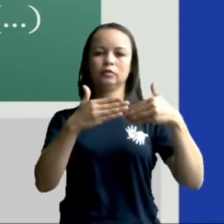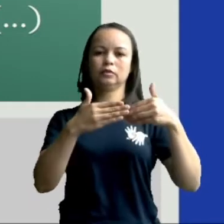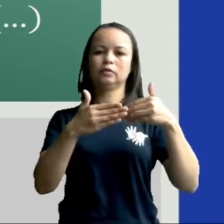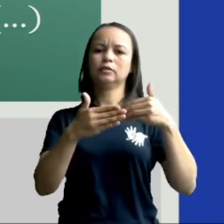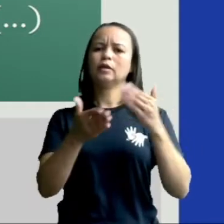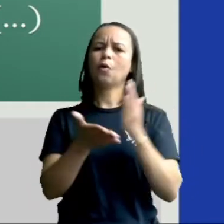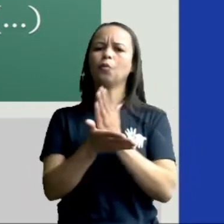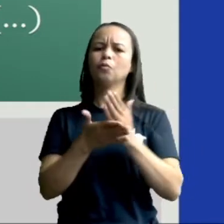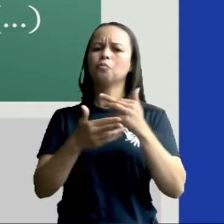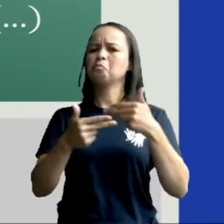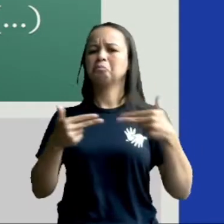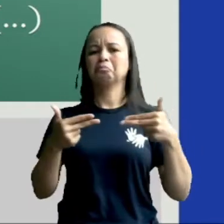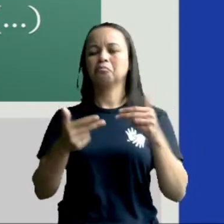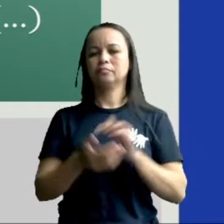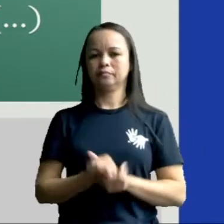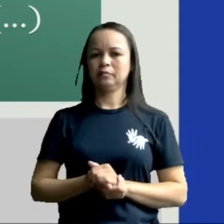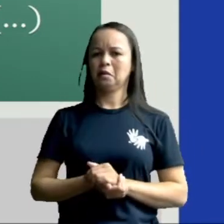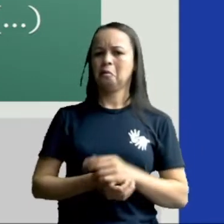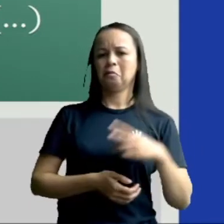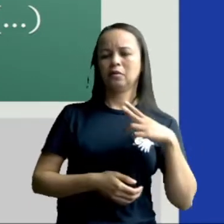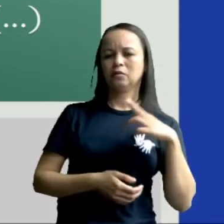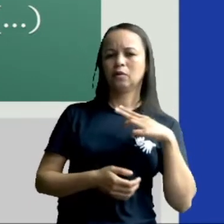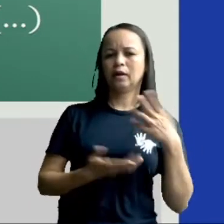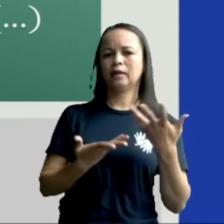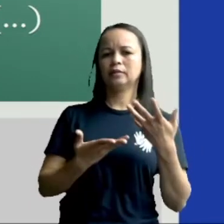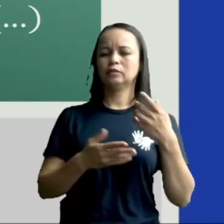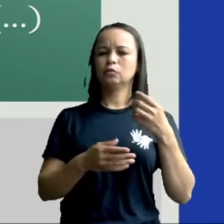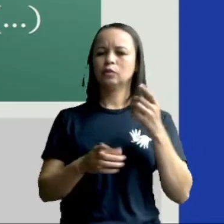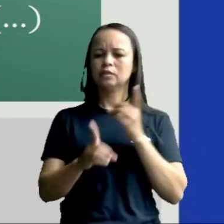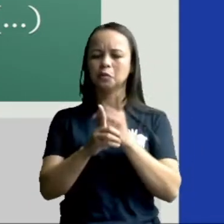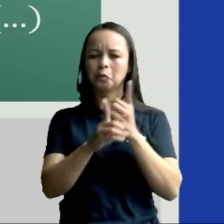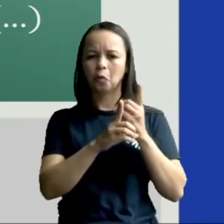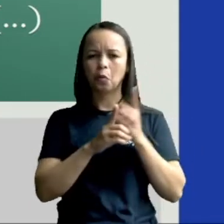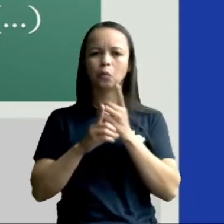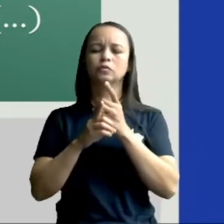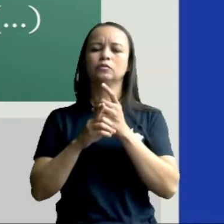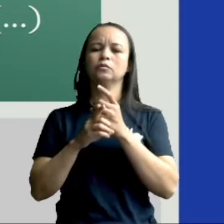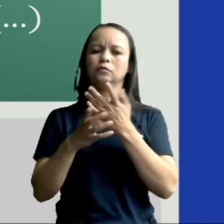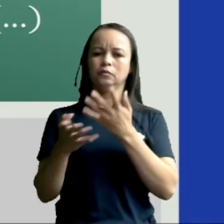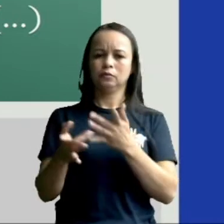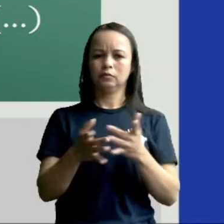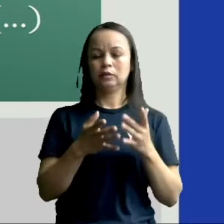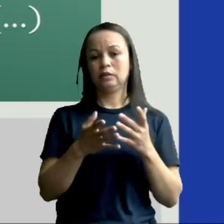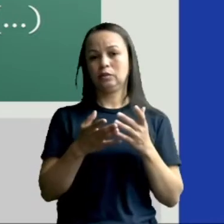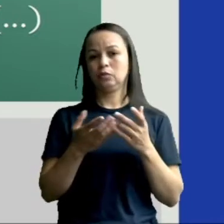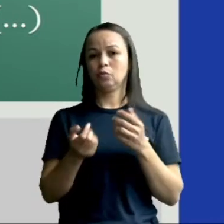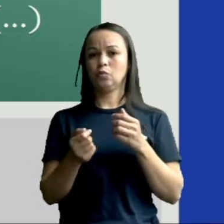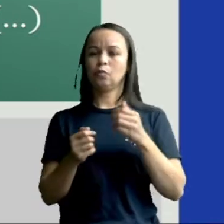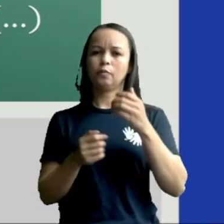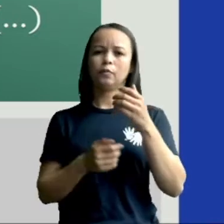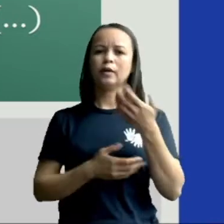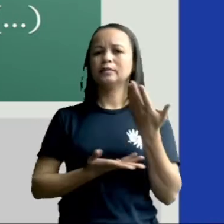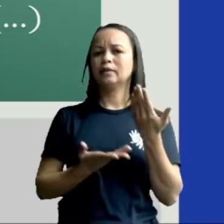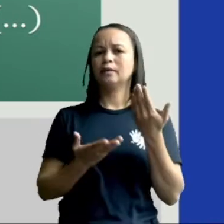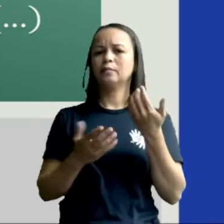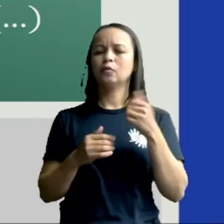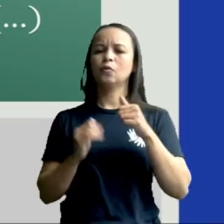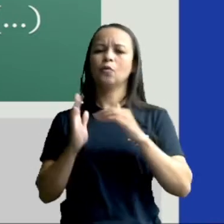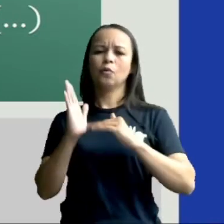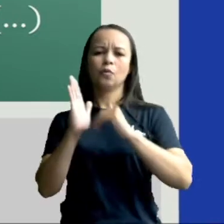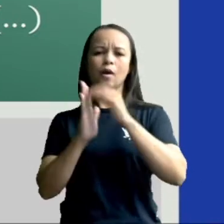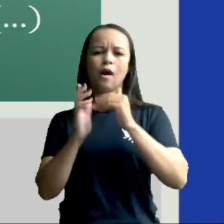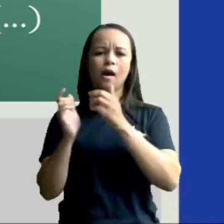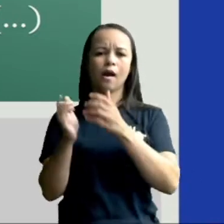alguma coisa. Particularidade daquilo que se encontra em estado bruto, o artista, por exemplo, quando ele é